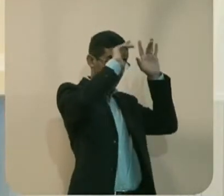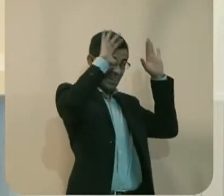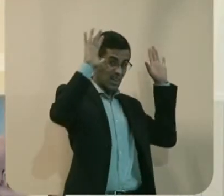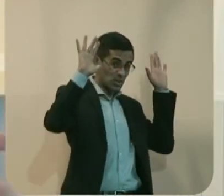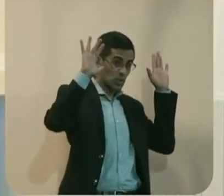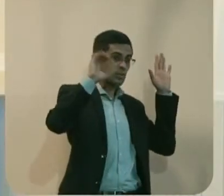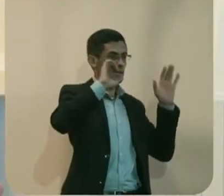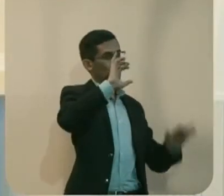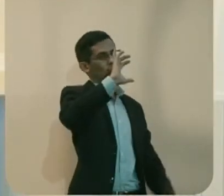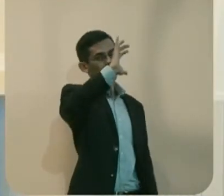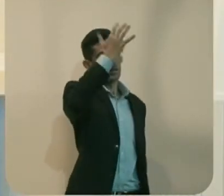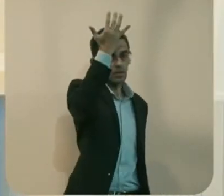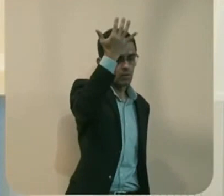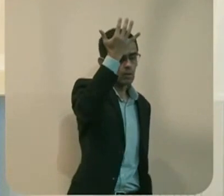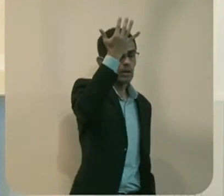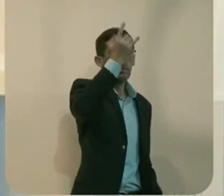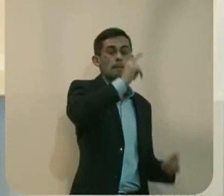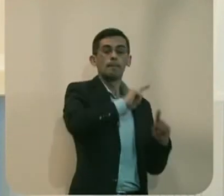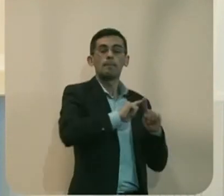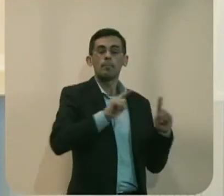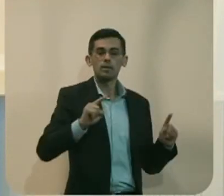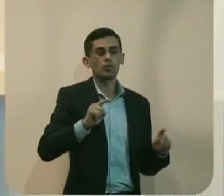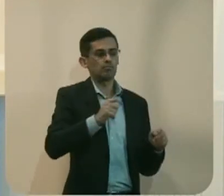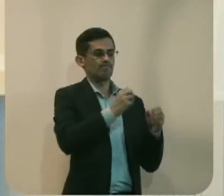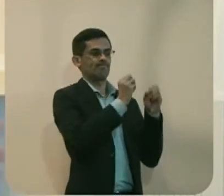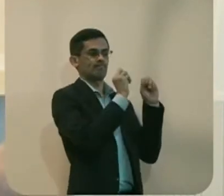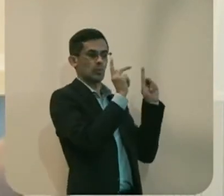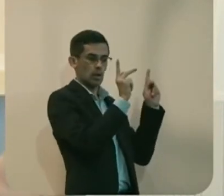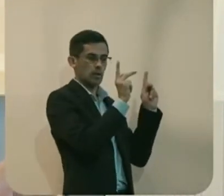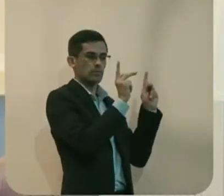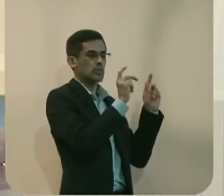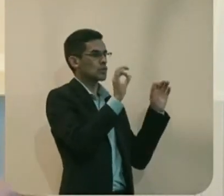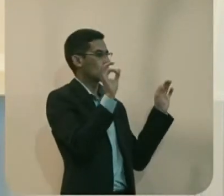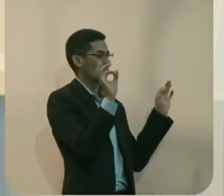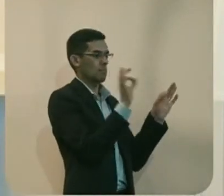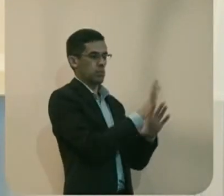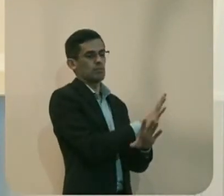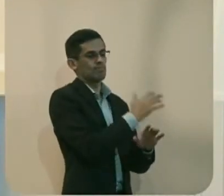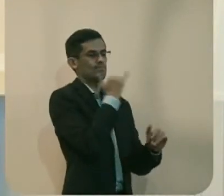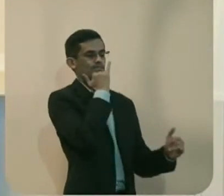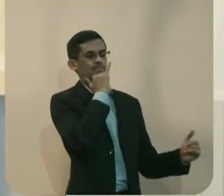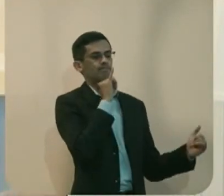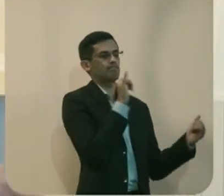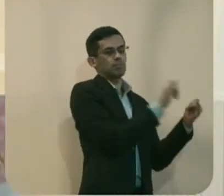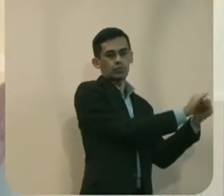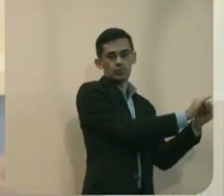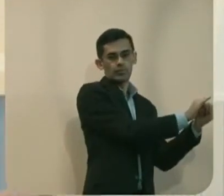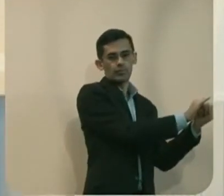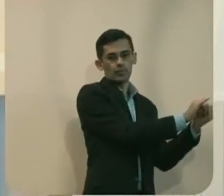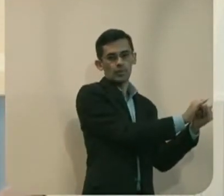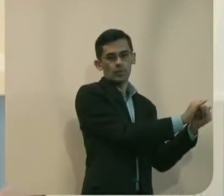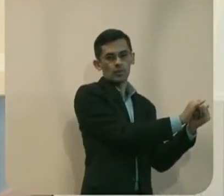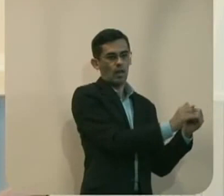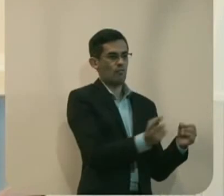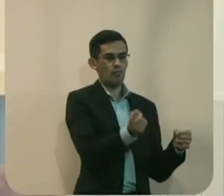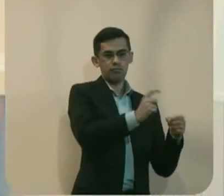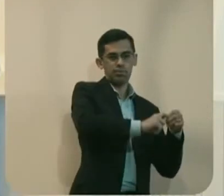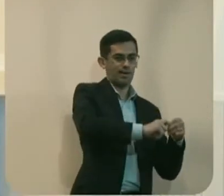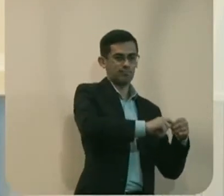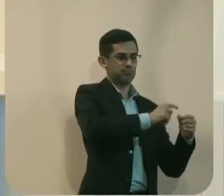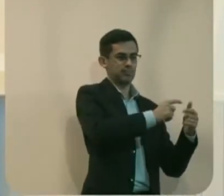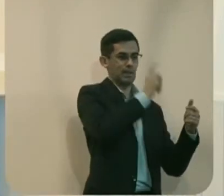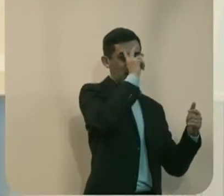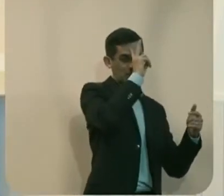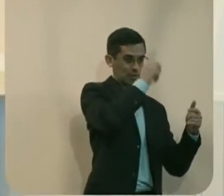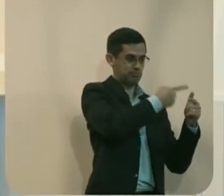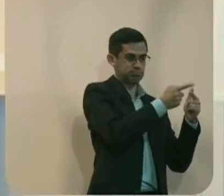que isso aconteceu, que foi um dano, e eu digo, ok, a conta já está paga, acabou. Não vamos voltar mais nesse assunto. E